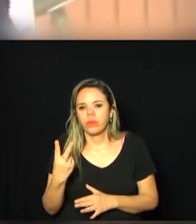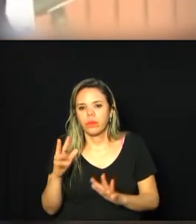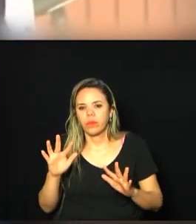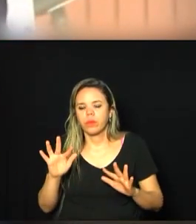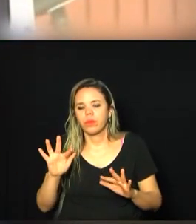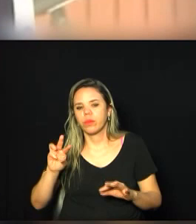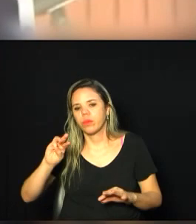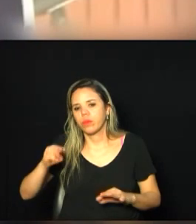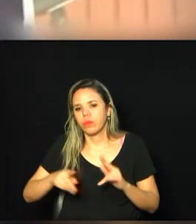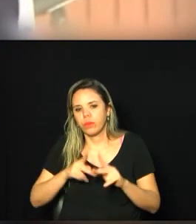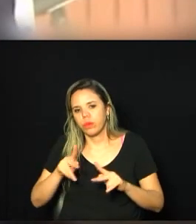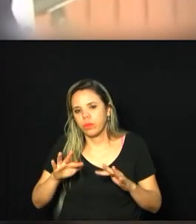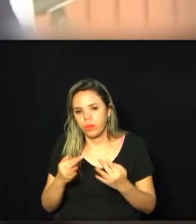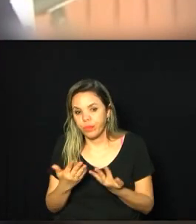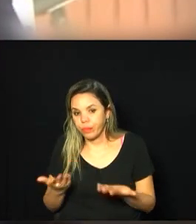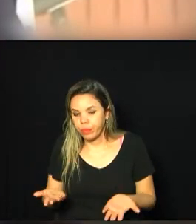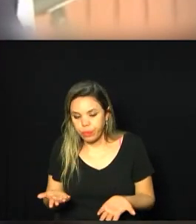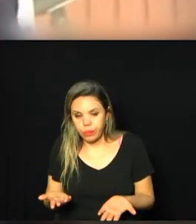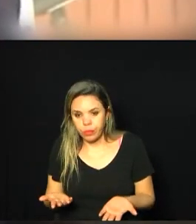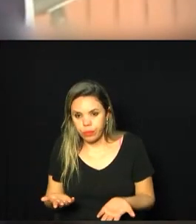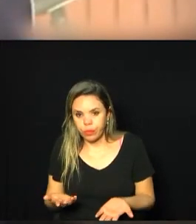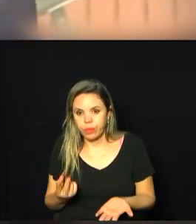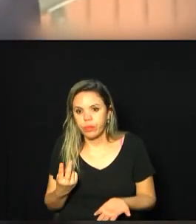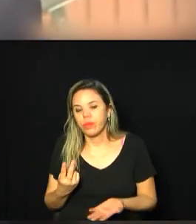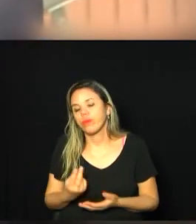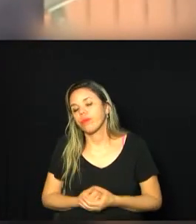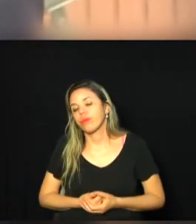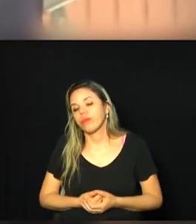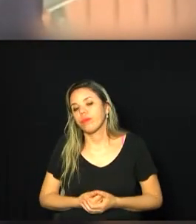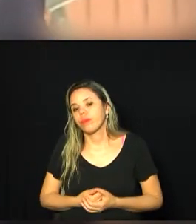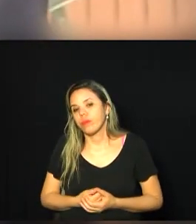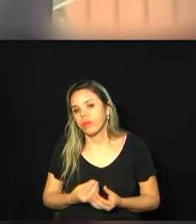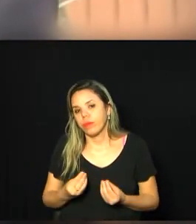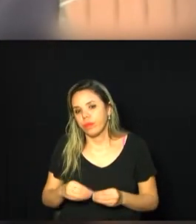milhões de pessoas que envolvem essa família. Então são 2 milhões de pessoas que